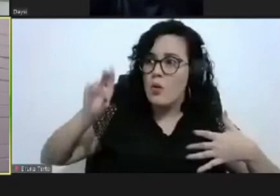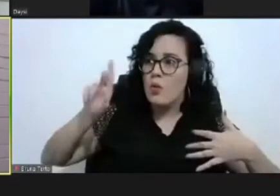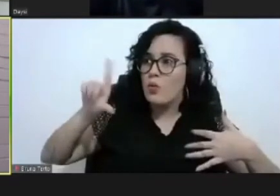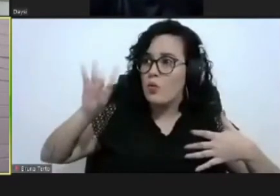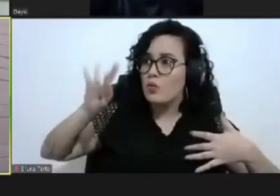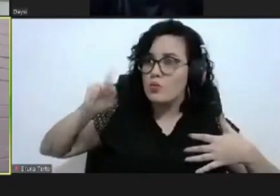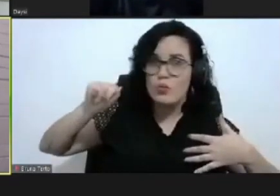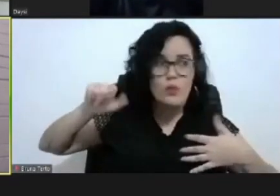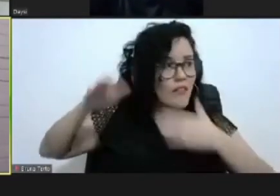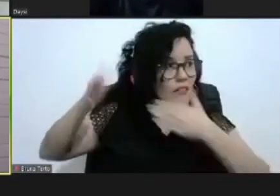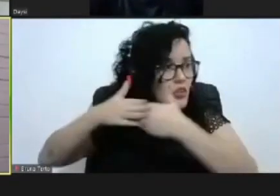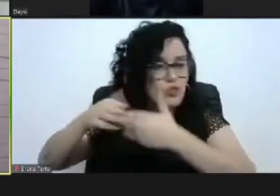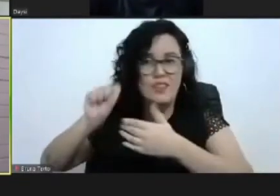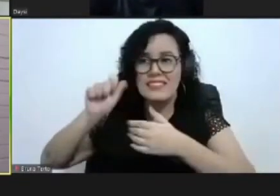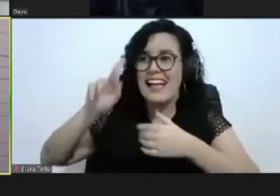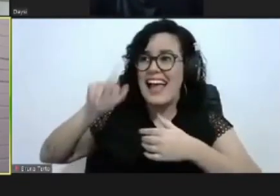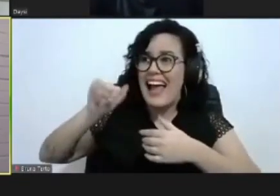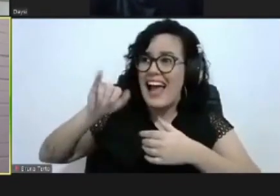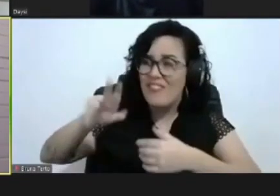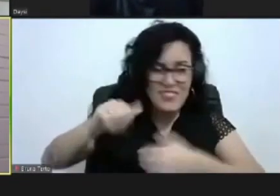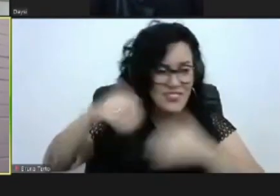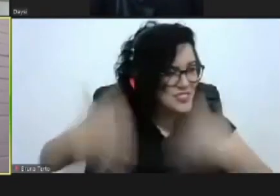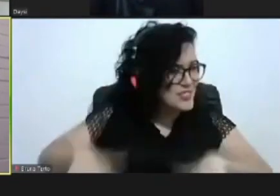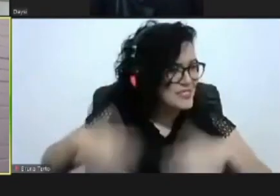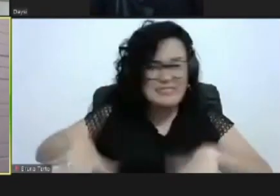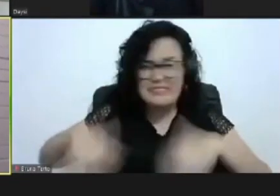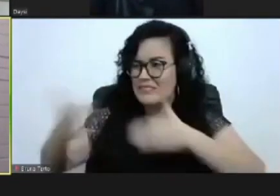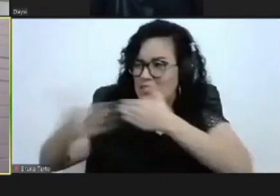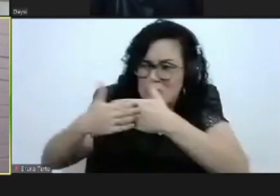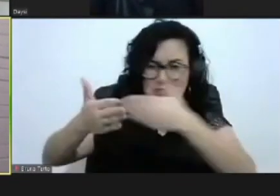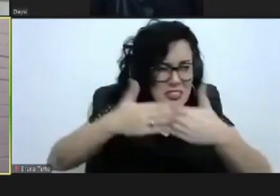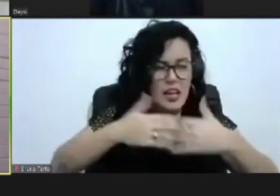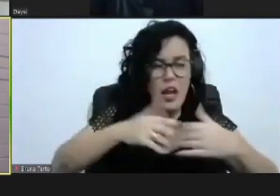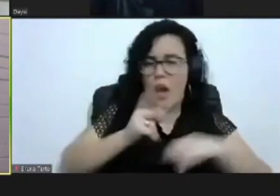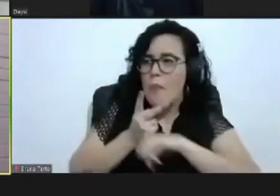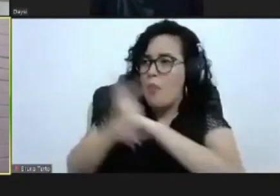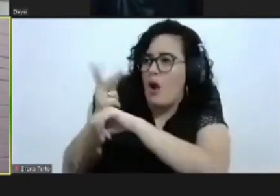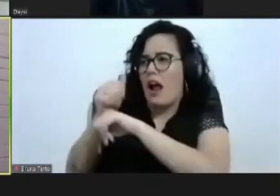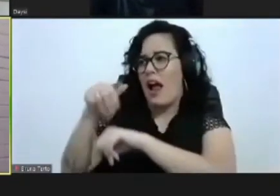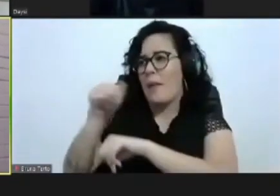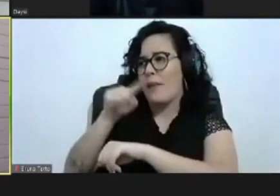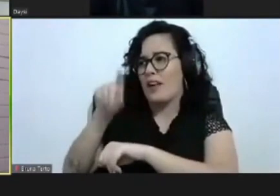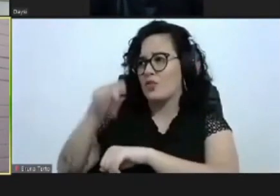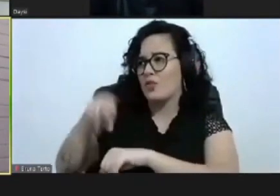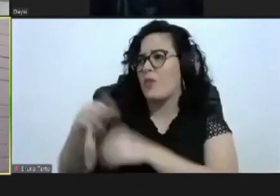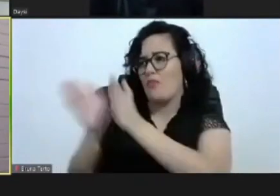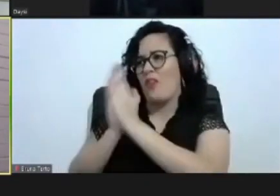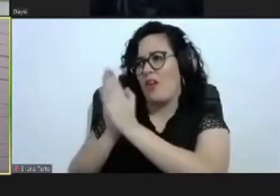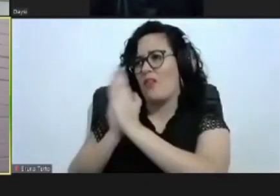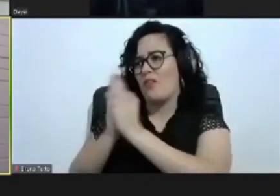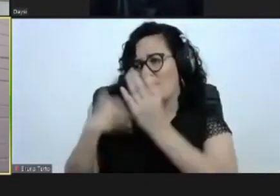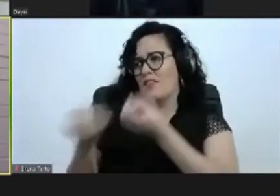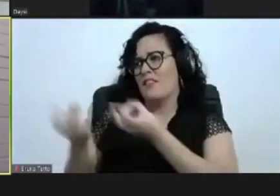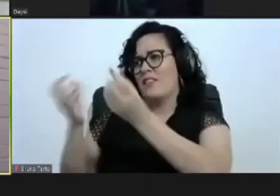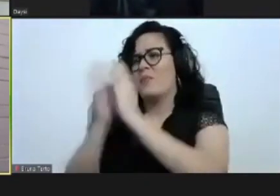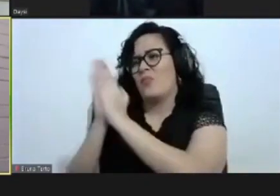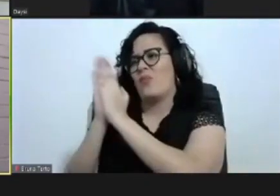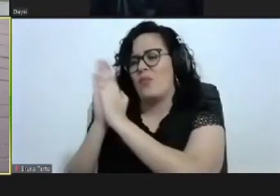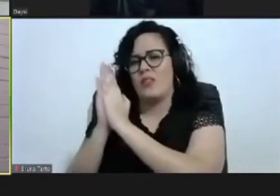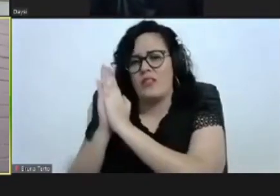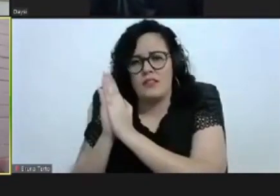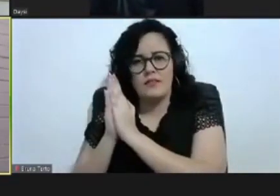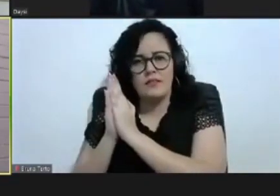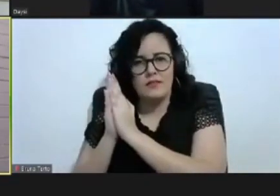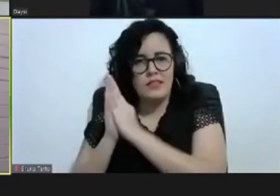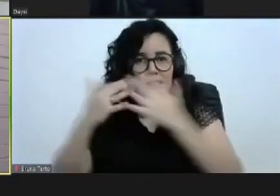60%, para algumas que não dão, quer dizer, algumas editoras já davam 60%, Né? Tem editoras que dão mais do que 60%. De